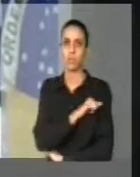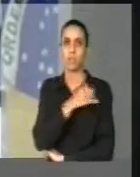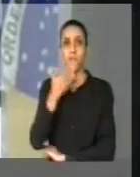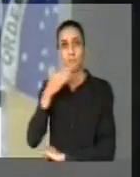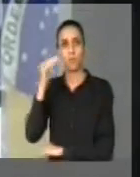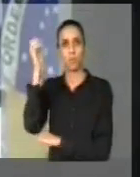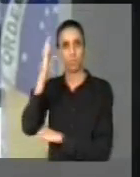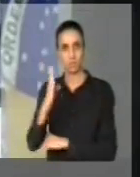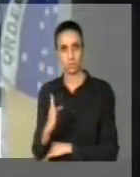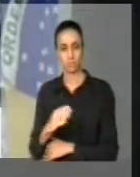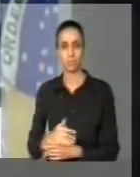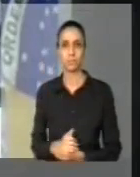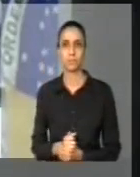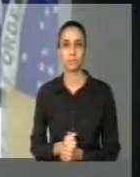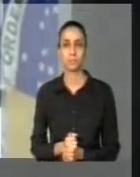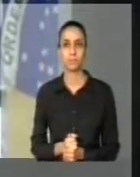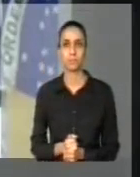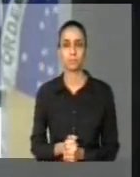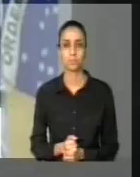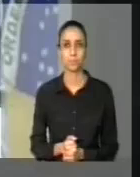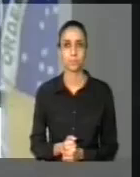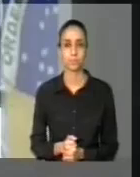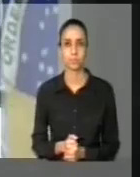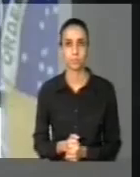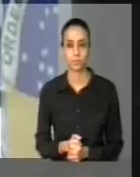democracia. Portanto, eu quero louvar,